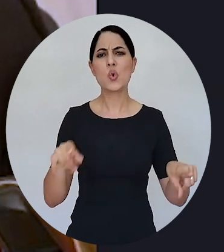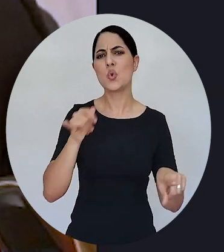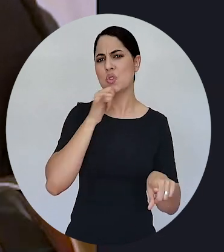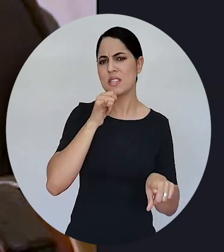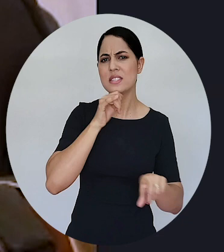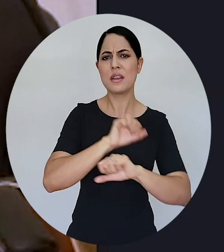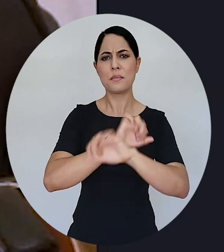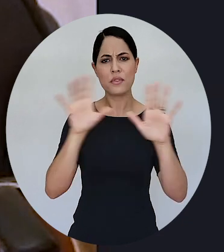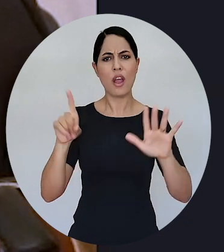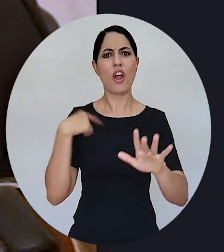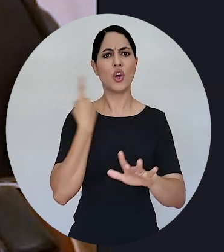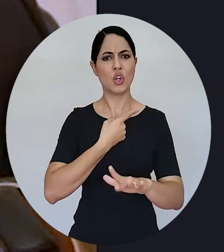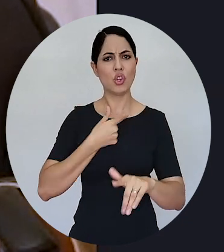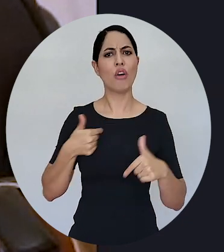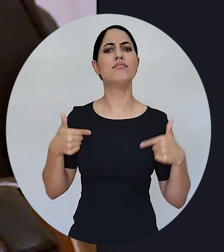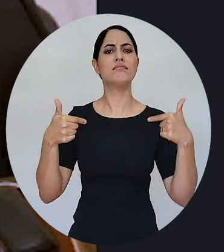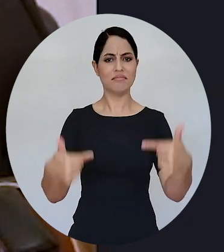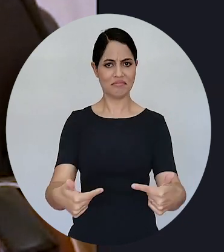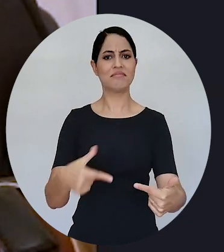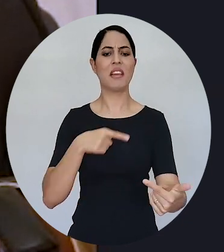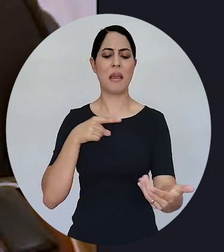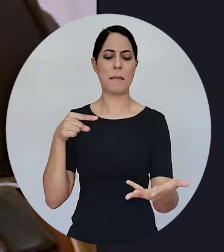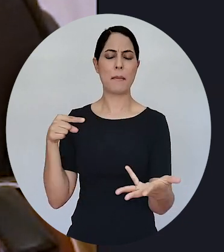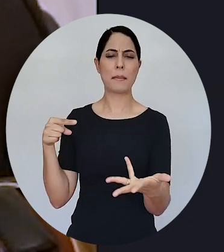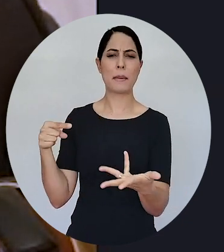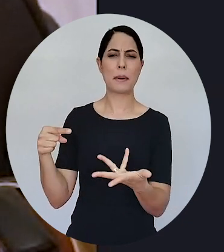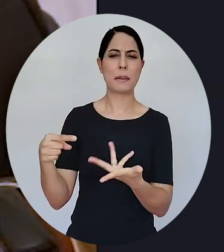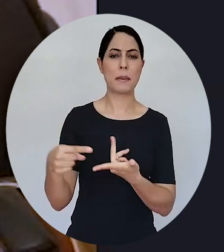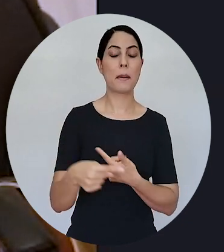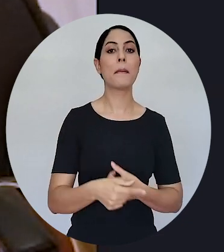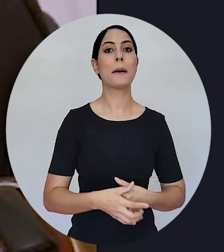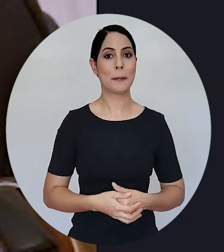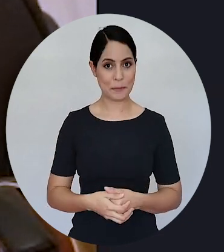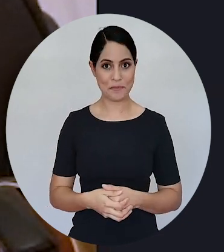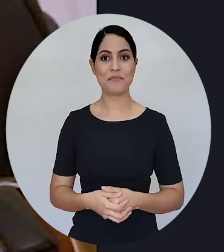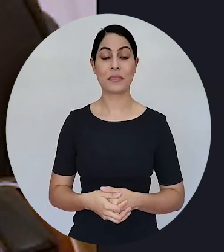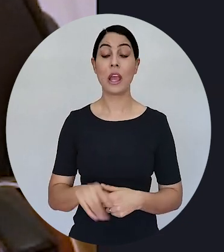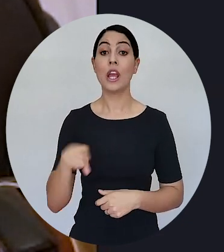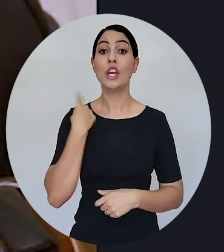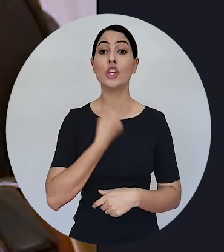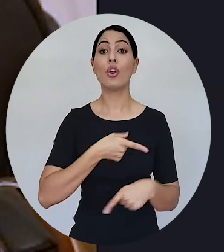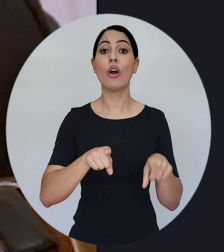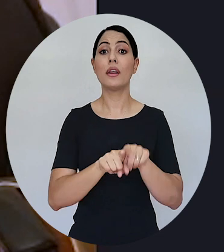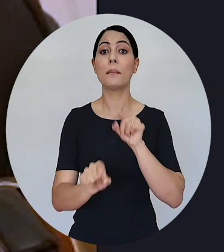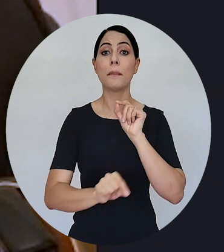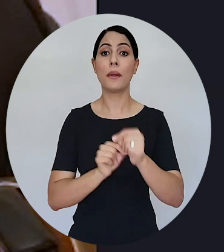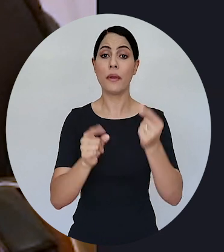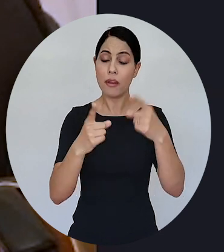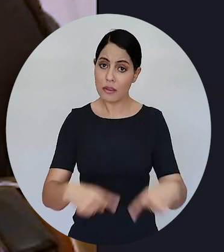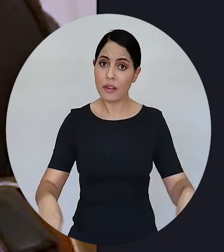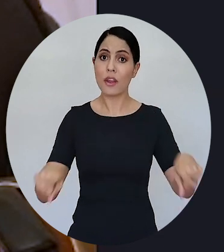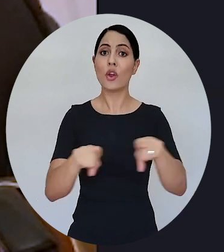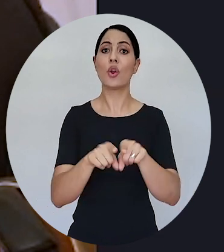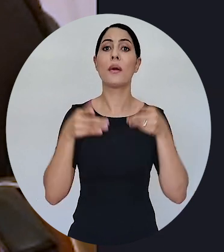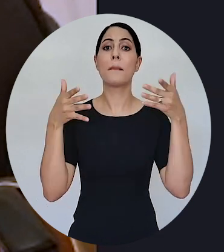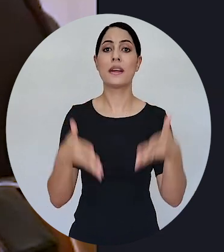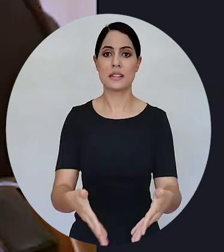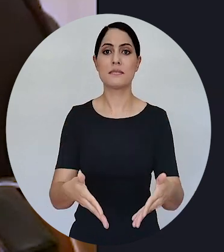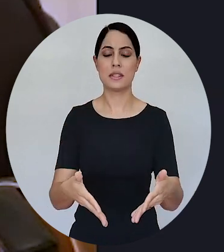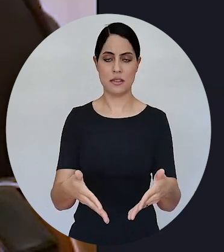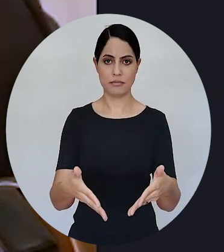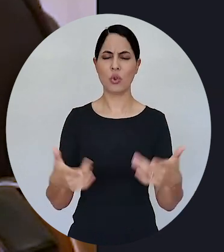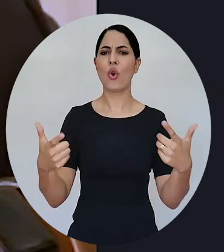meses. Ou seja, esses são alguns exemplos de construção dos quais nós fizemos, e posso citar a